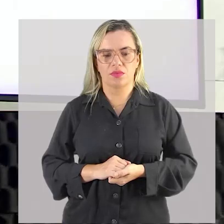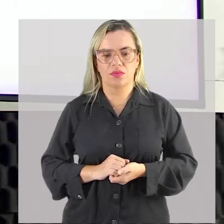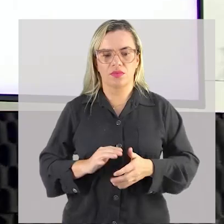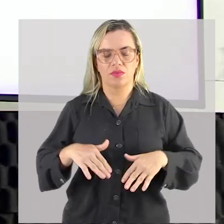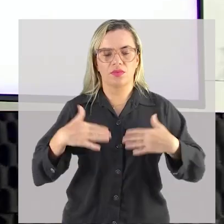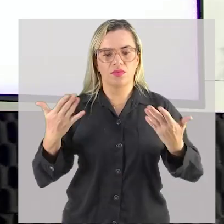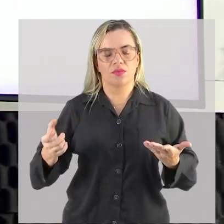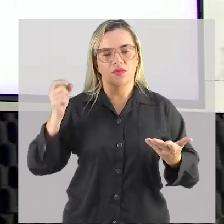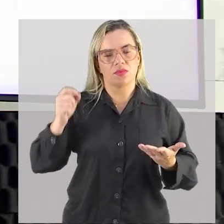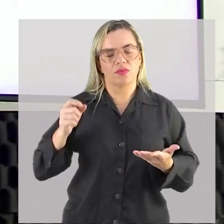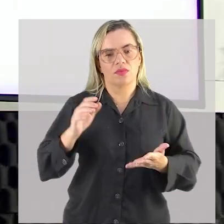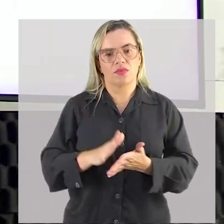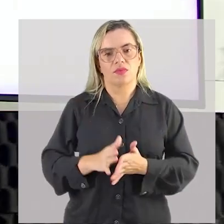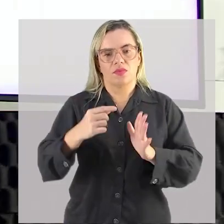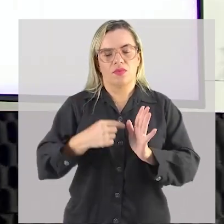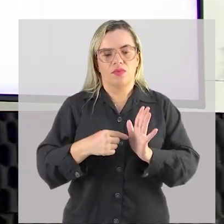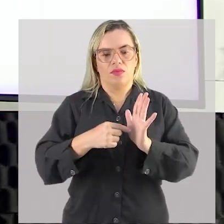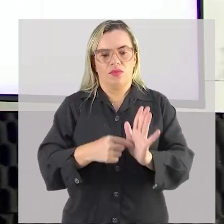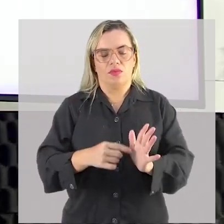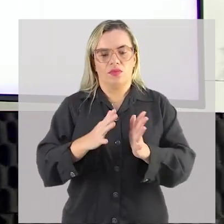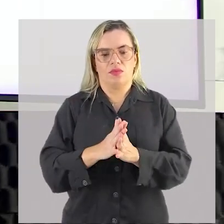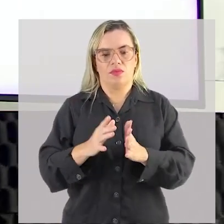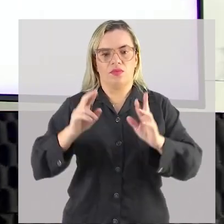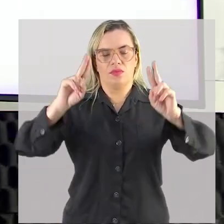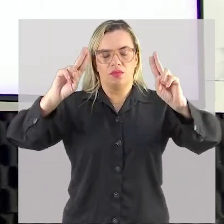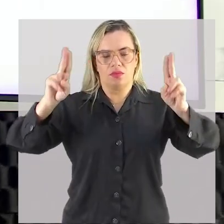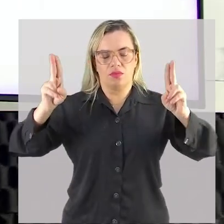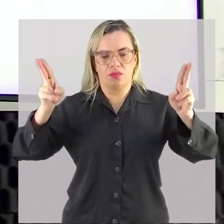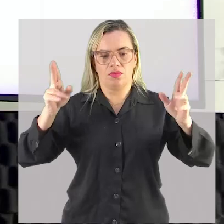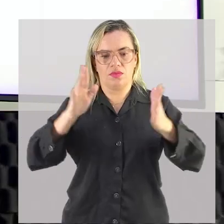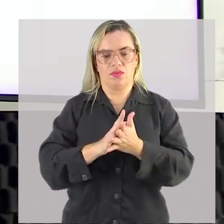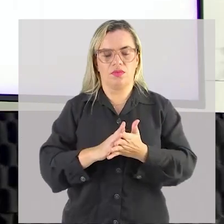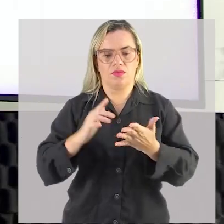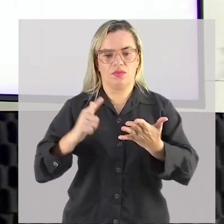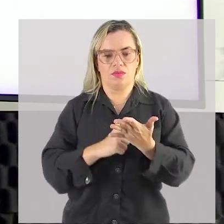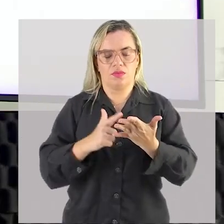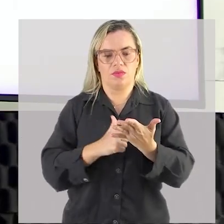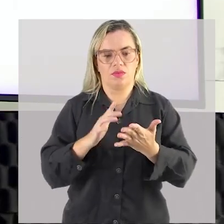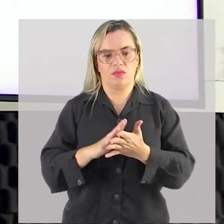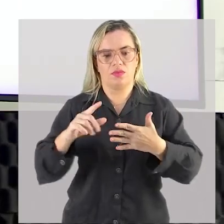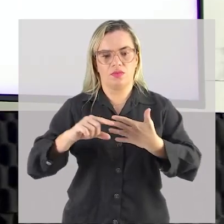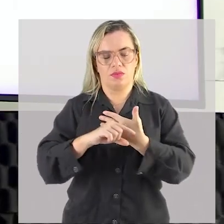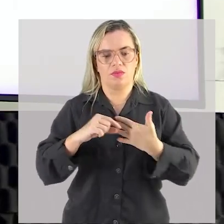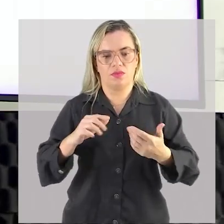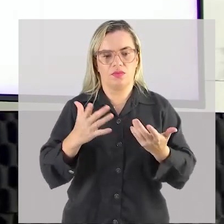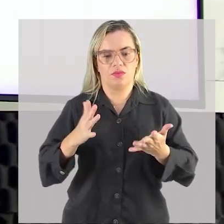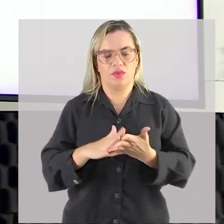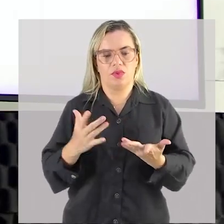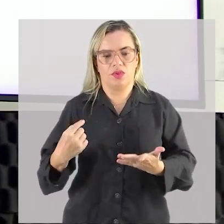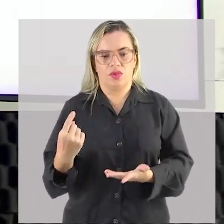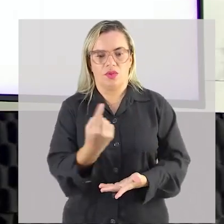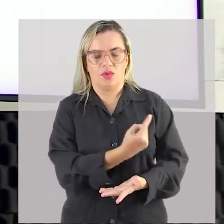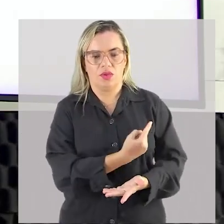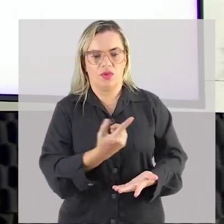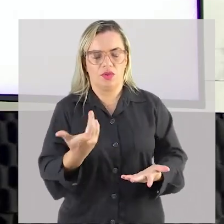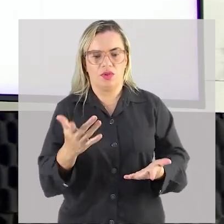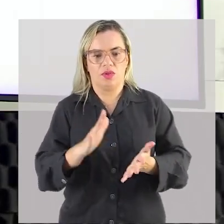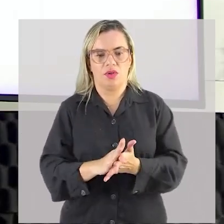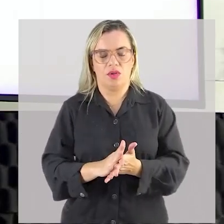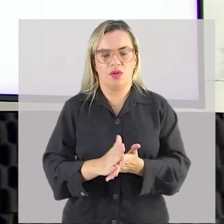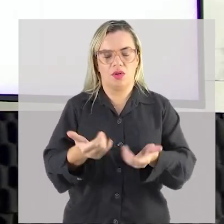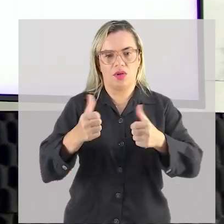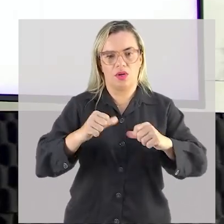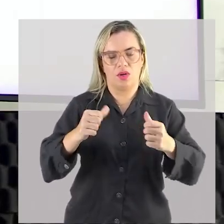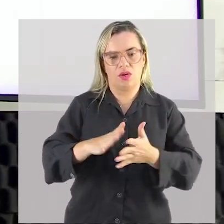tá quando a gente traz um um um um trecho de uma obra aliás eu digo a gente né mas assim quando a